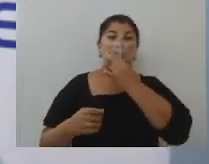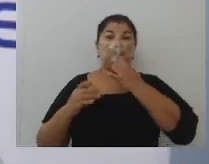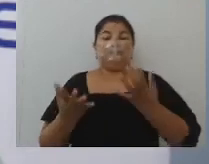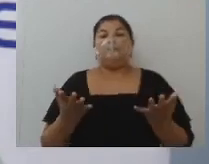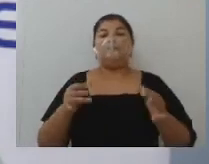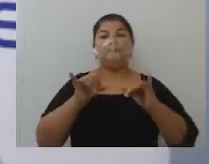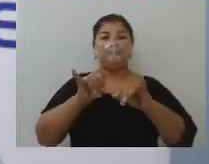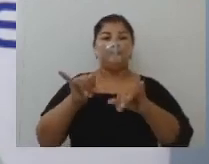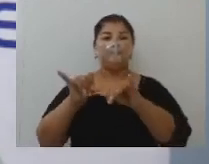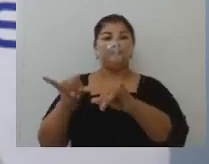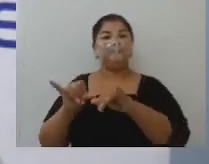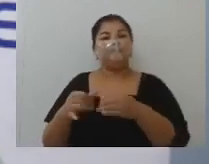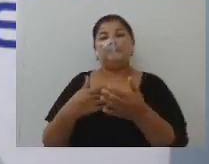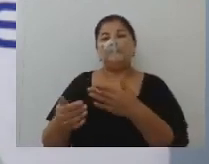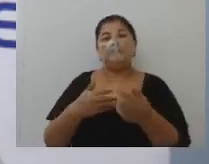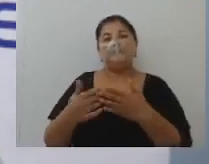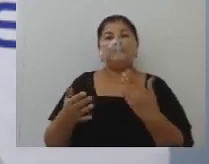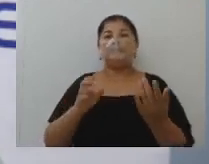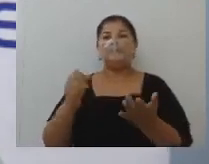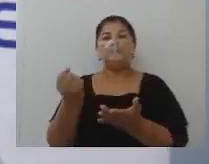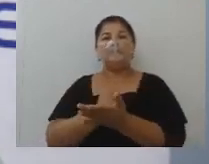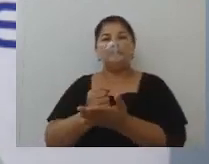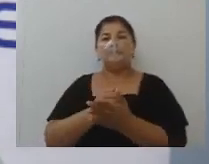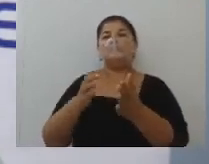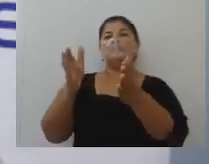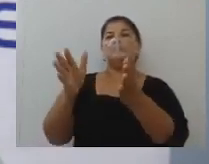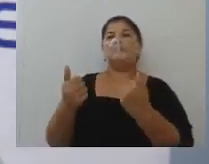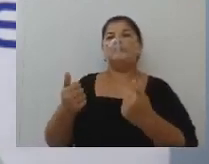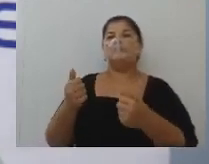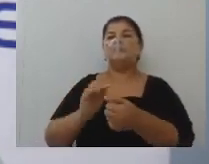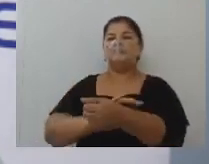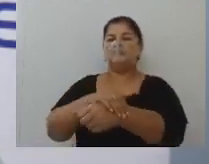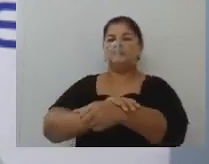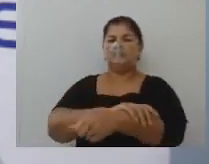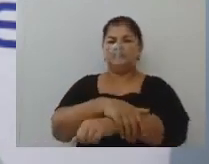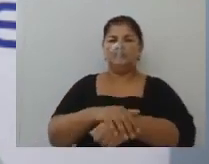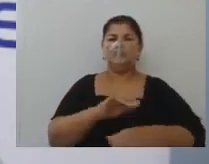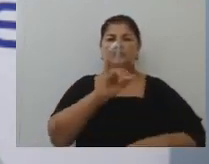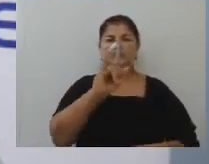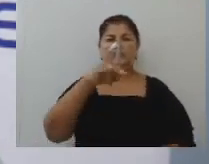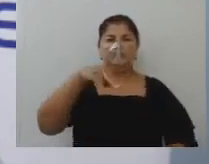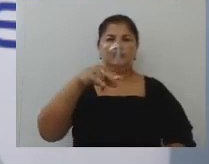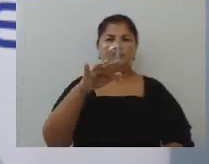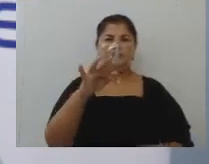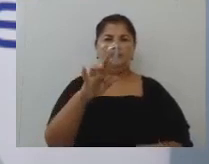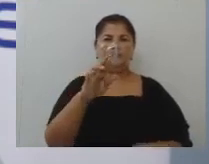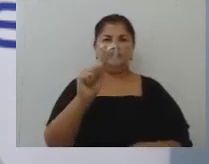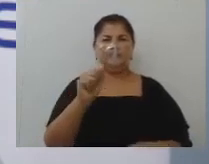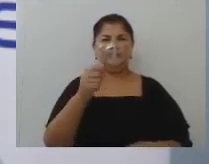farmácia e lá pediu, me veja um protetor de infravermelho.